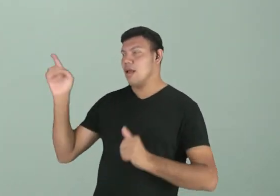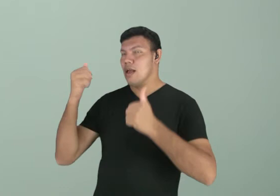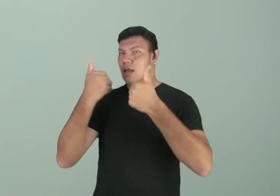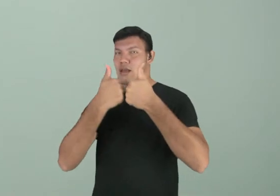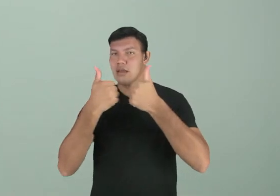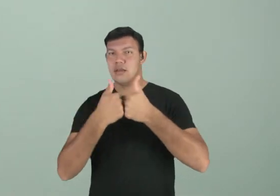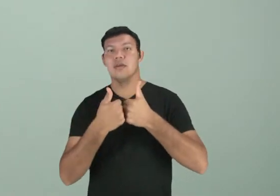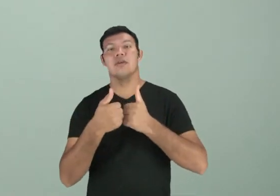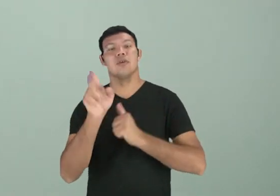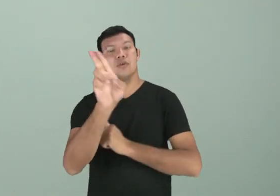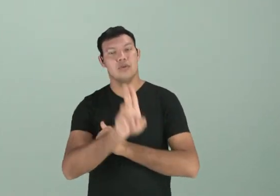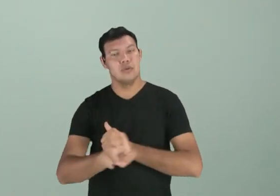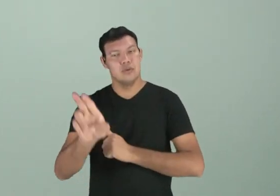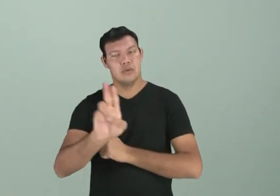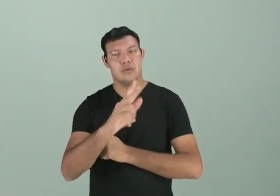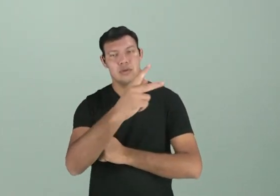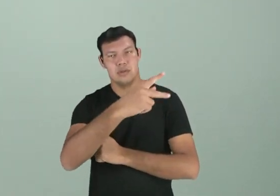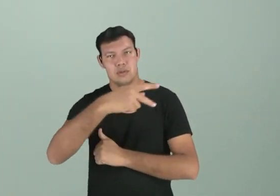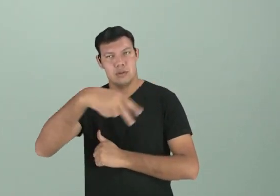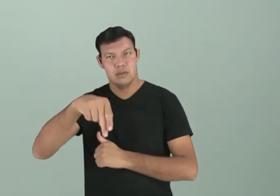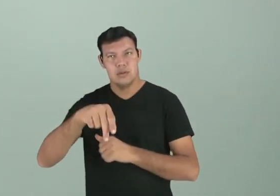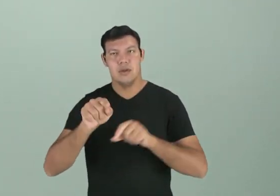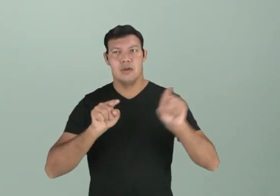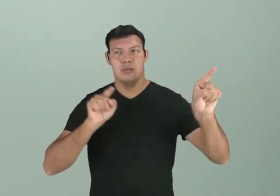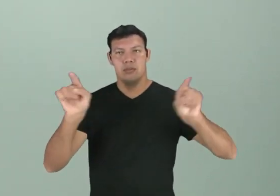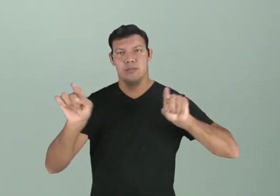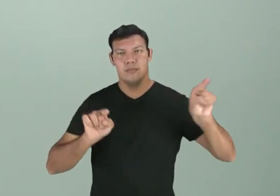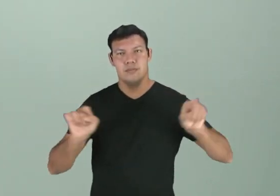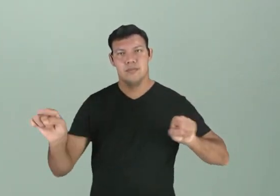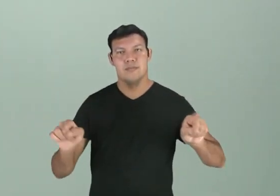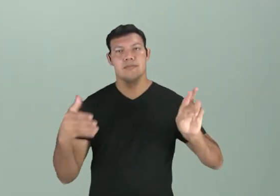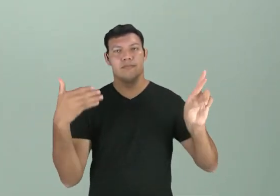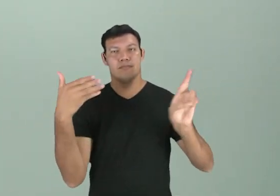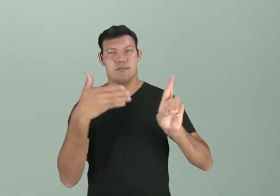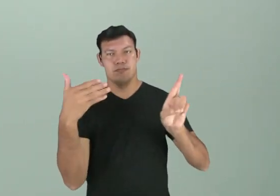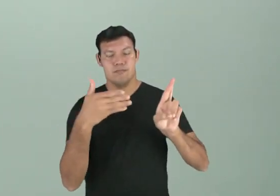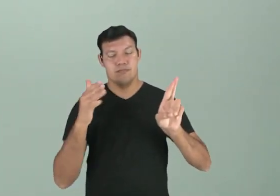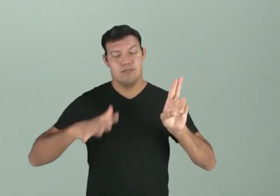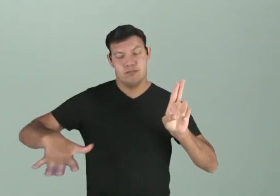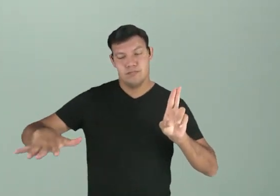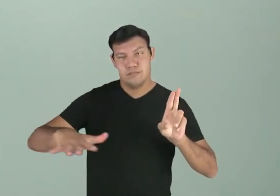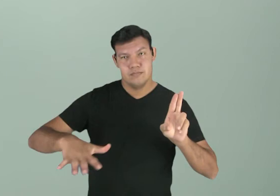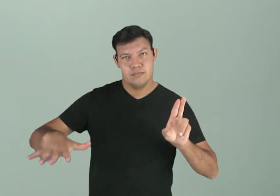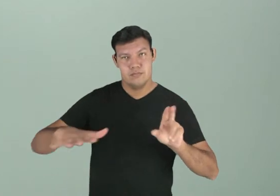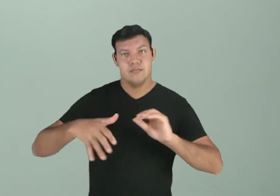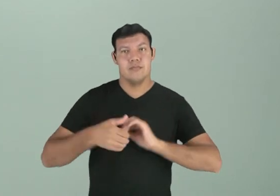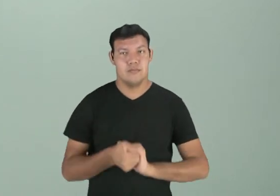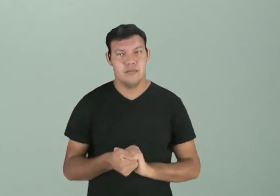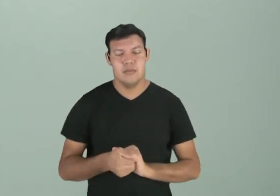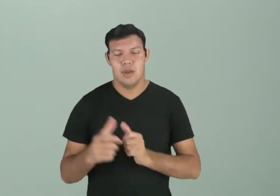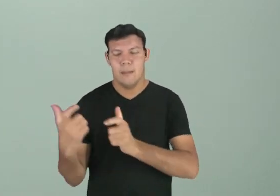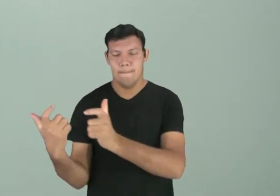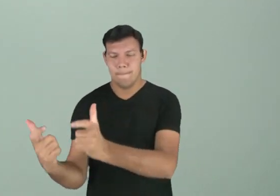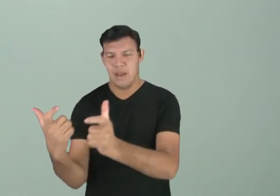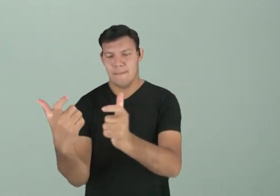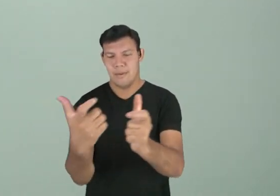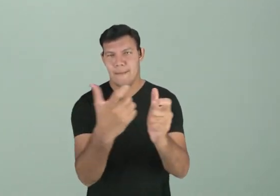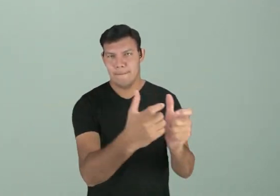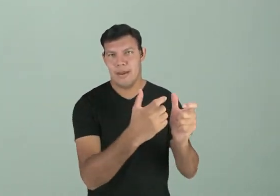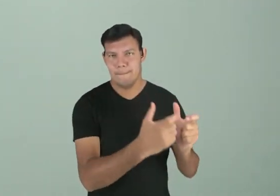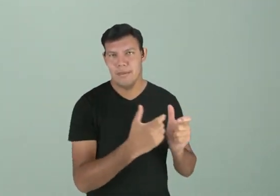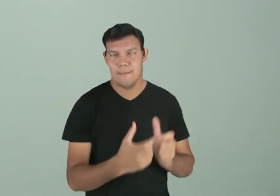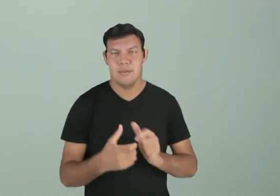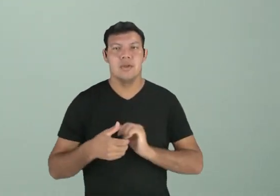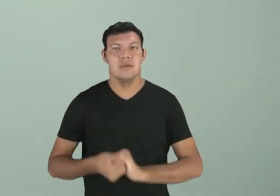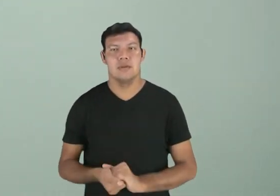você utiliza os pronomes demonstrativos para fazer referência no espaço, a posição dos seres no